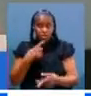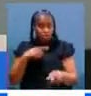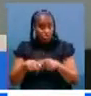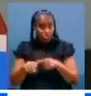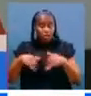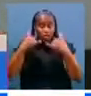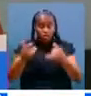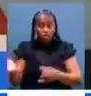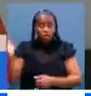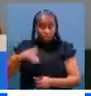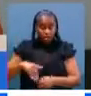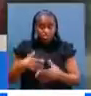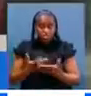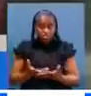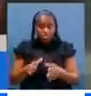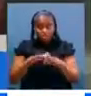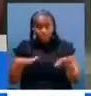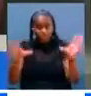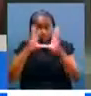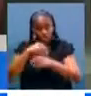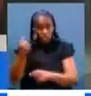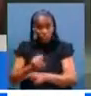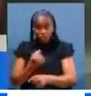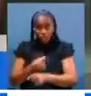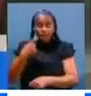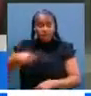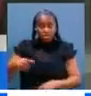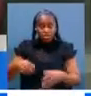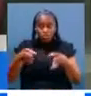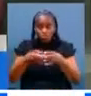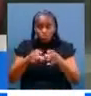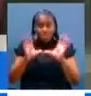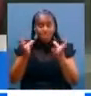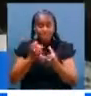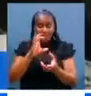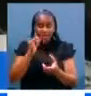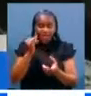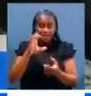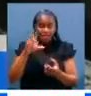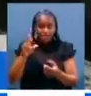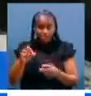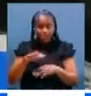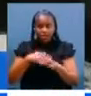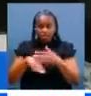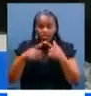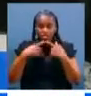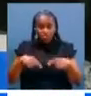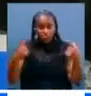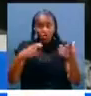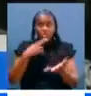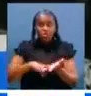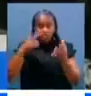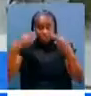implementação a um nível mais operacional. A presidente do Conselho-Geral do CICLA fez nesta ocasião o anúncio oficial do